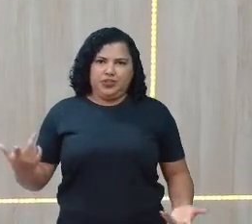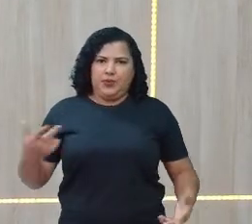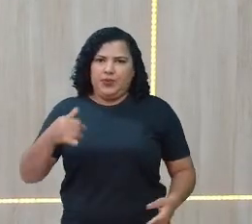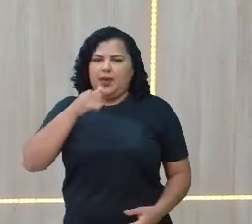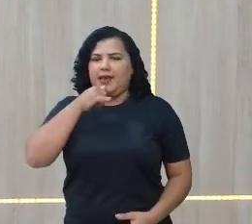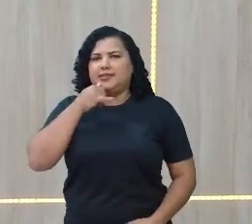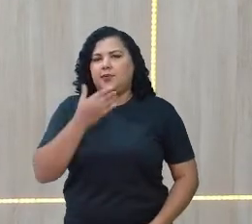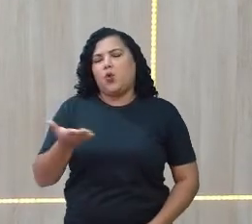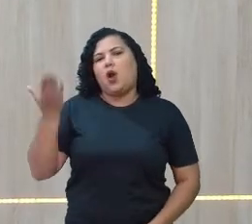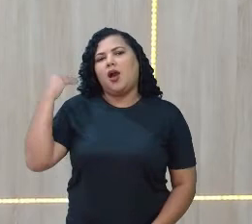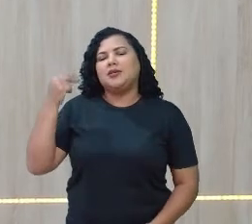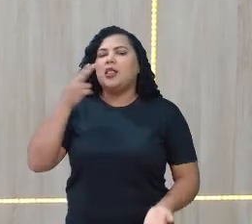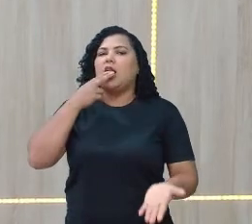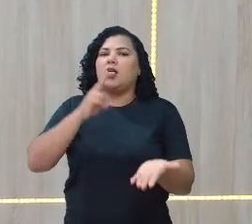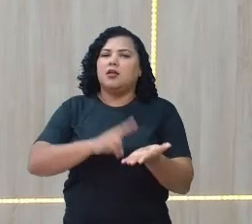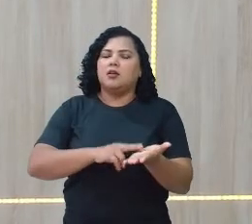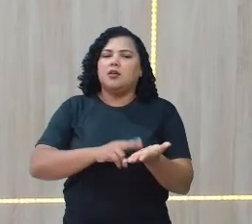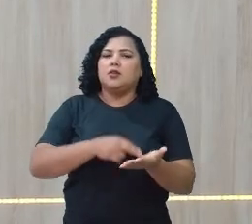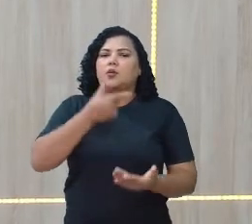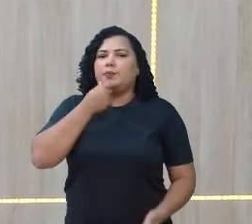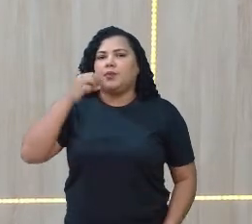de Marco Polo do século XIII,